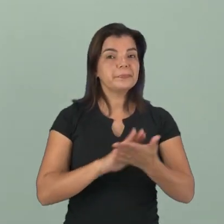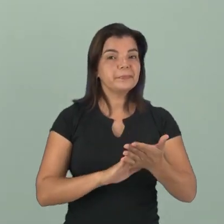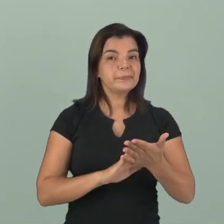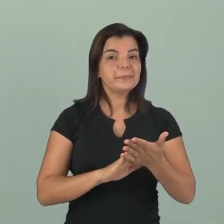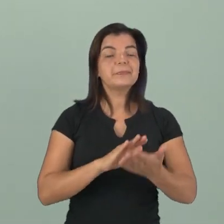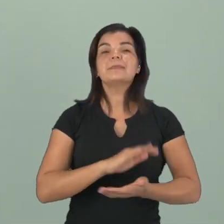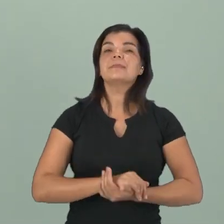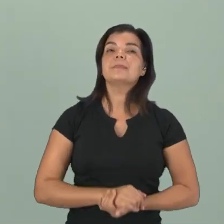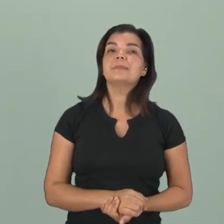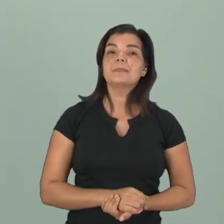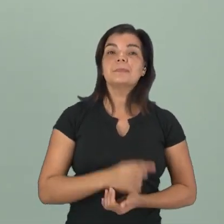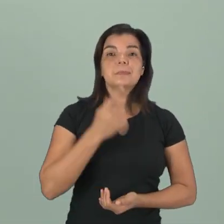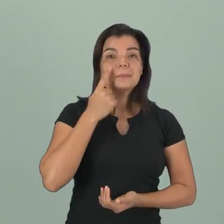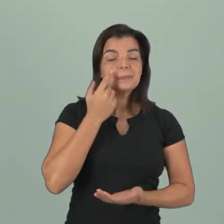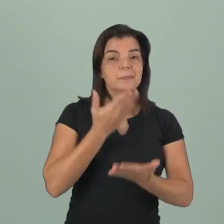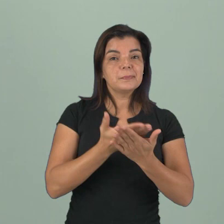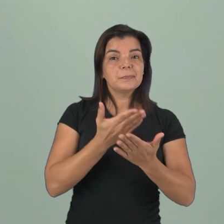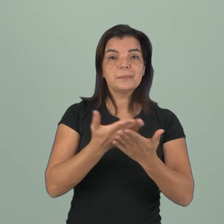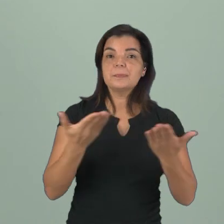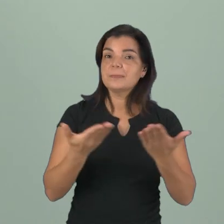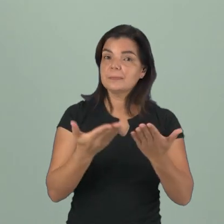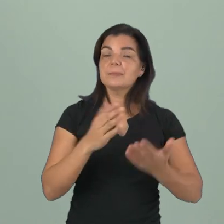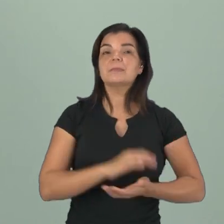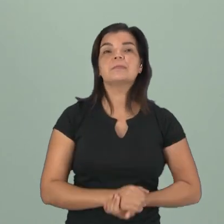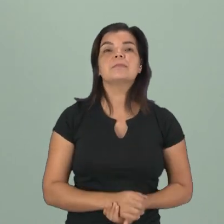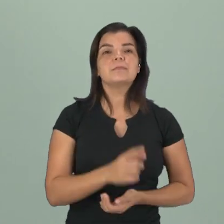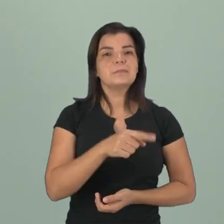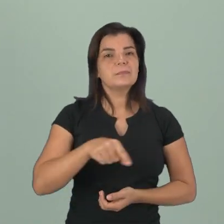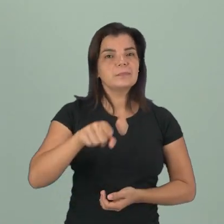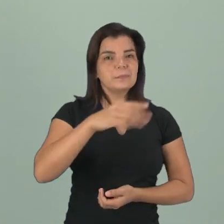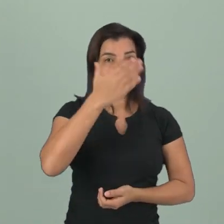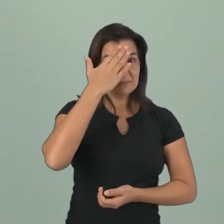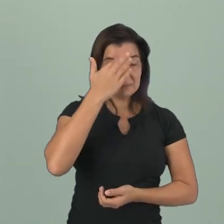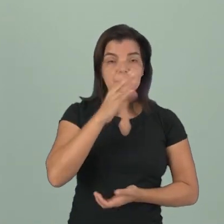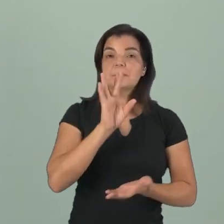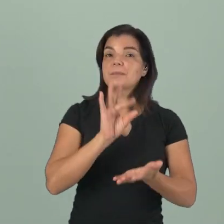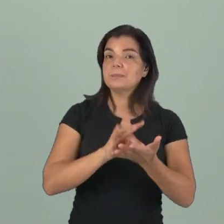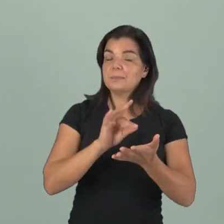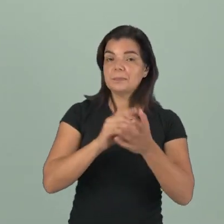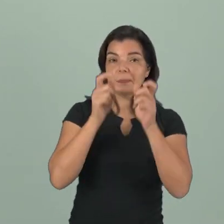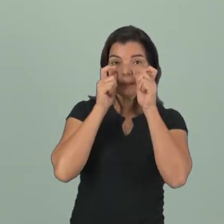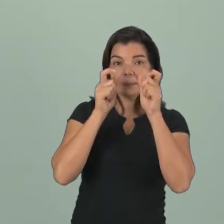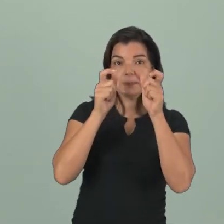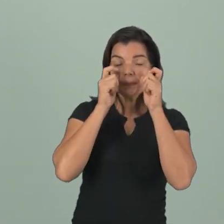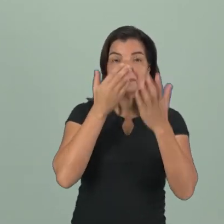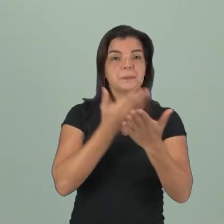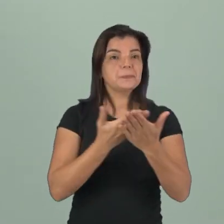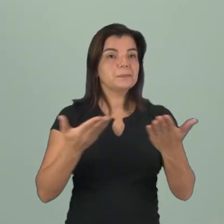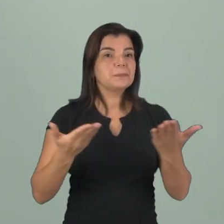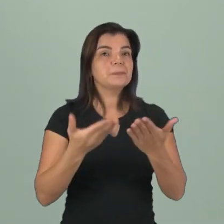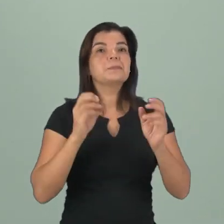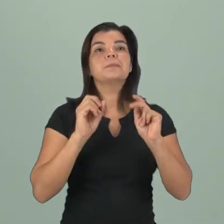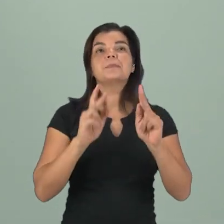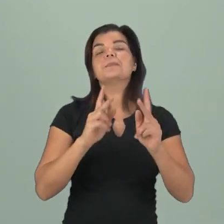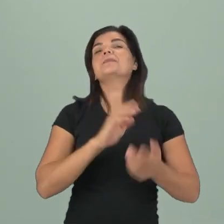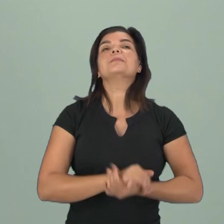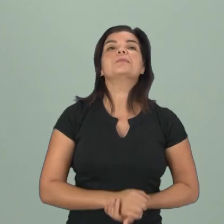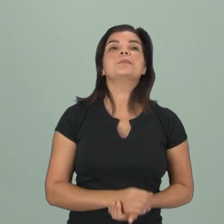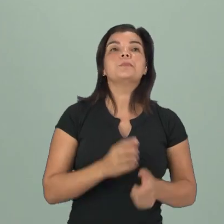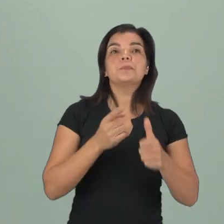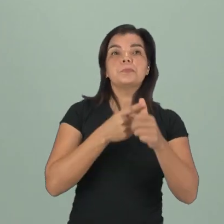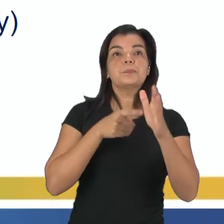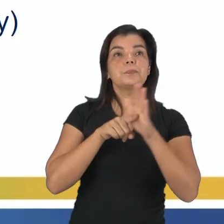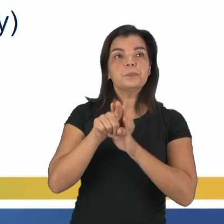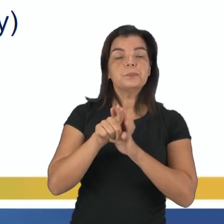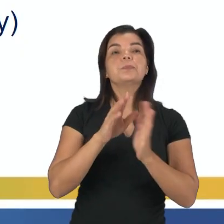Activity Time. Vamos fazer a nossa atividade do dia para saber se vocês estavam realmente ligadinhos aí na nossa aula de hoje, ok? Na